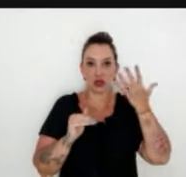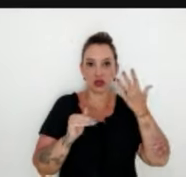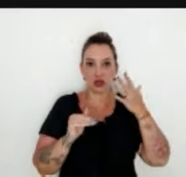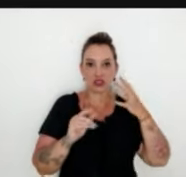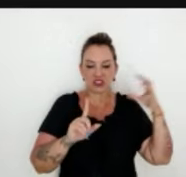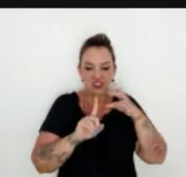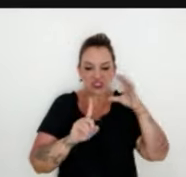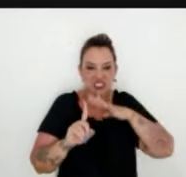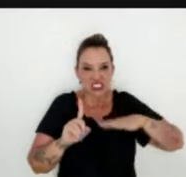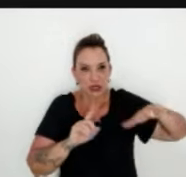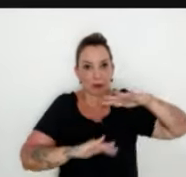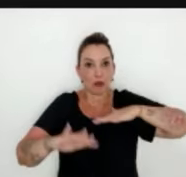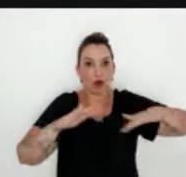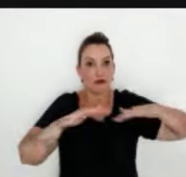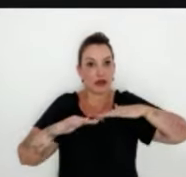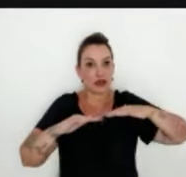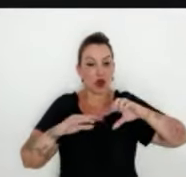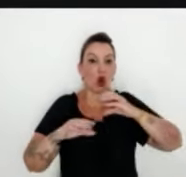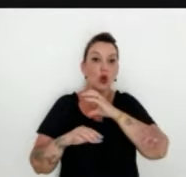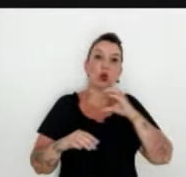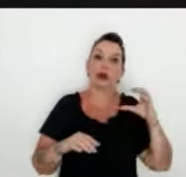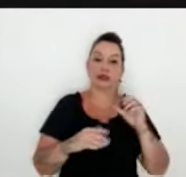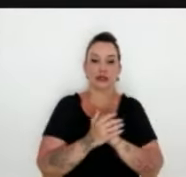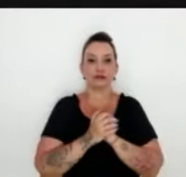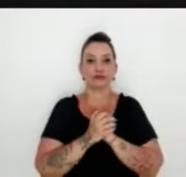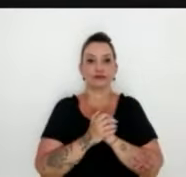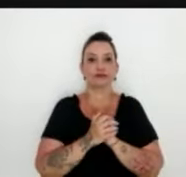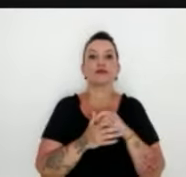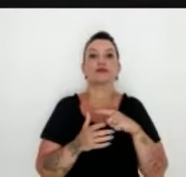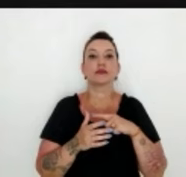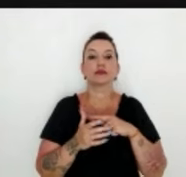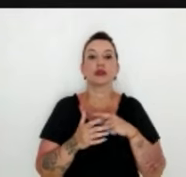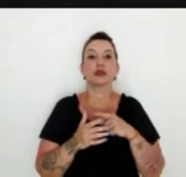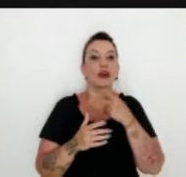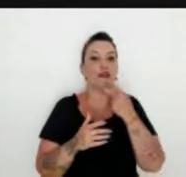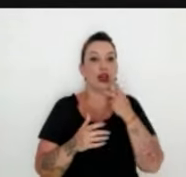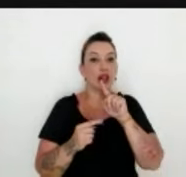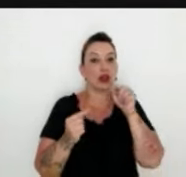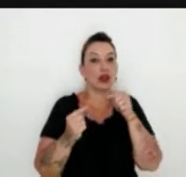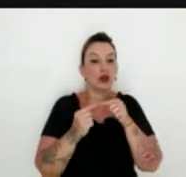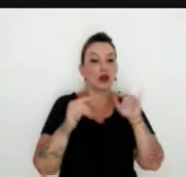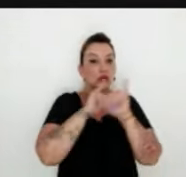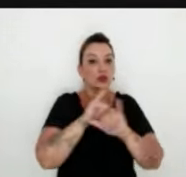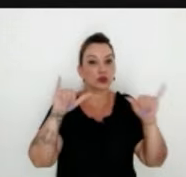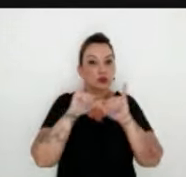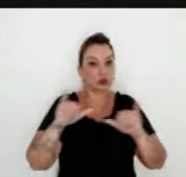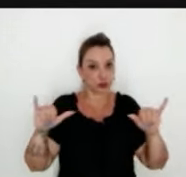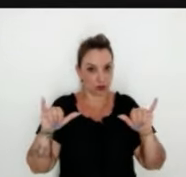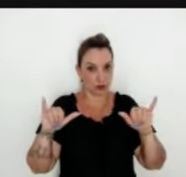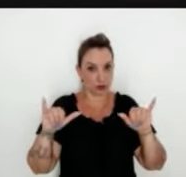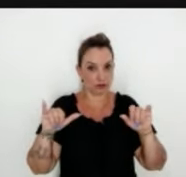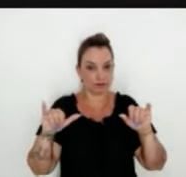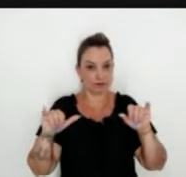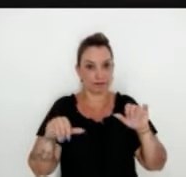ou ainda de uma coordenação. Trata-se de uma objeção ou repercussão de um dissenso que é mais